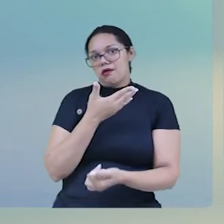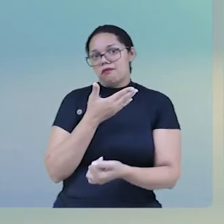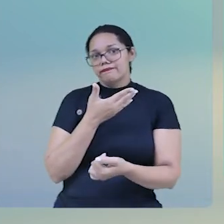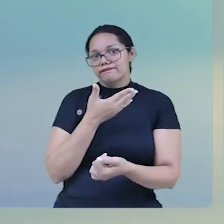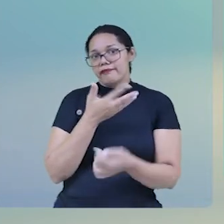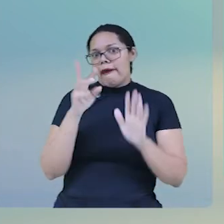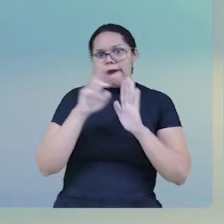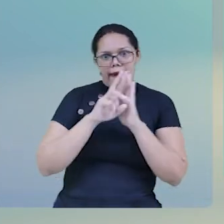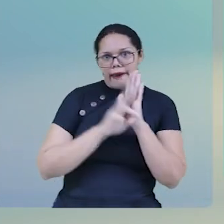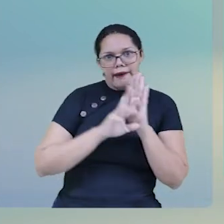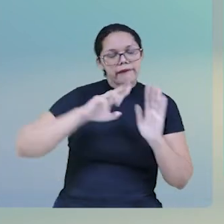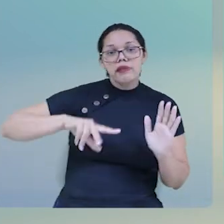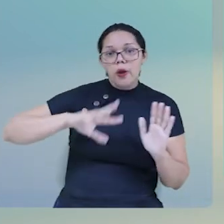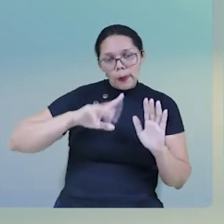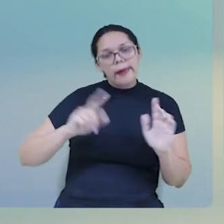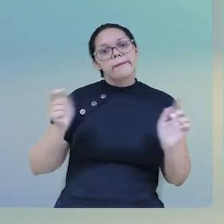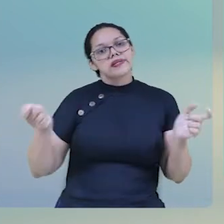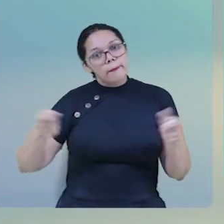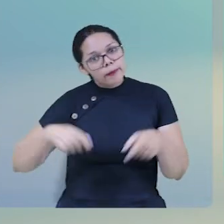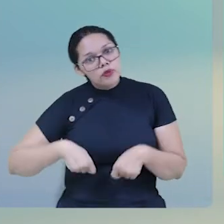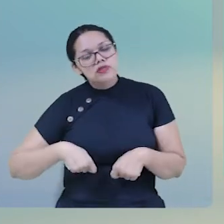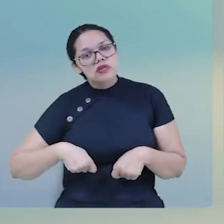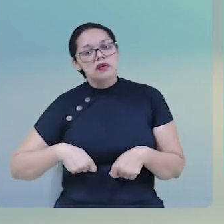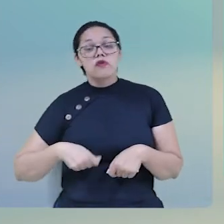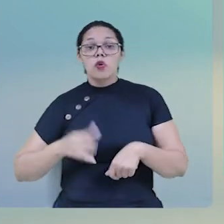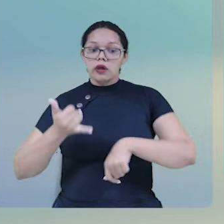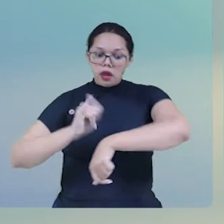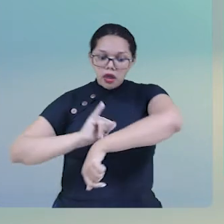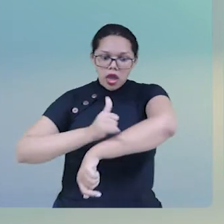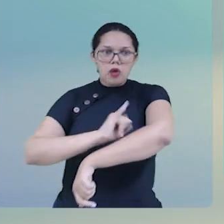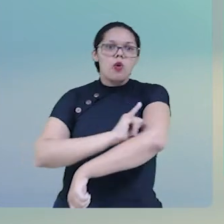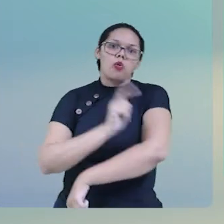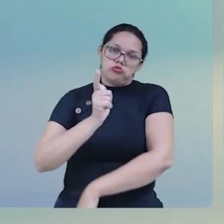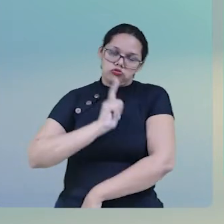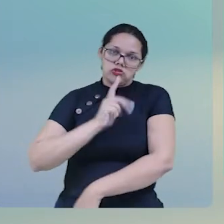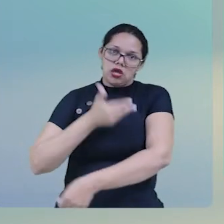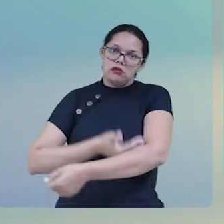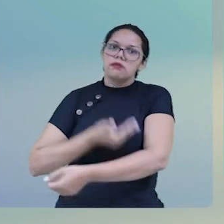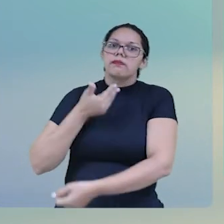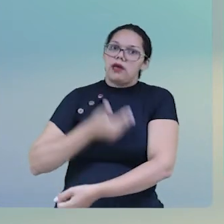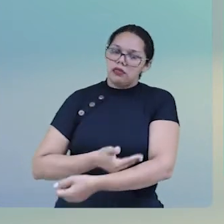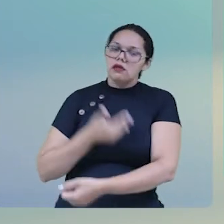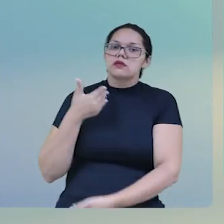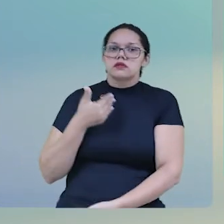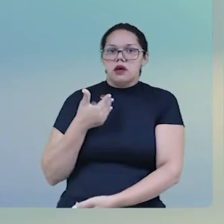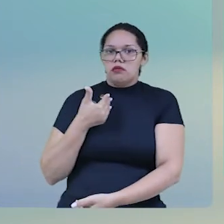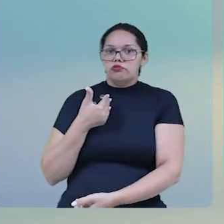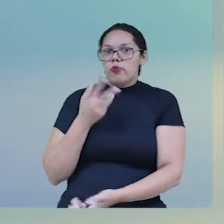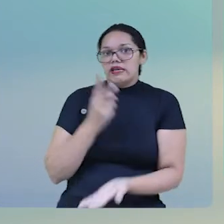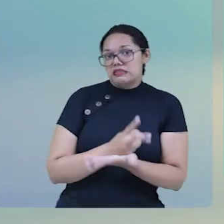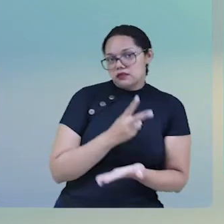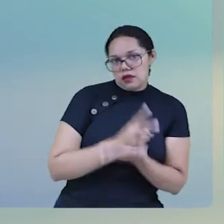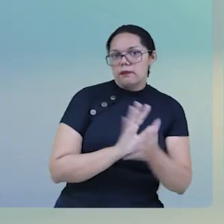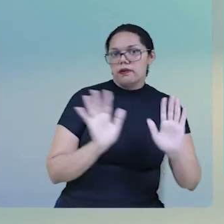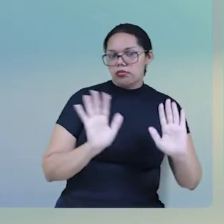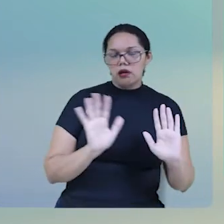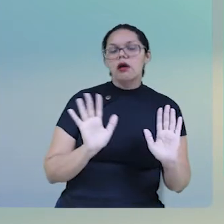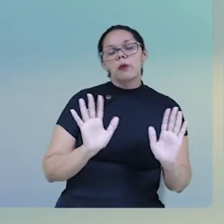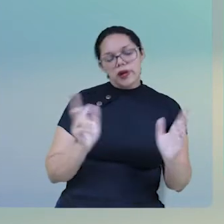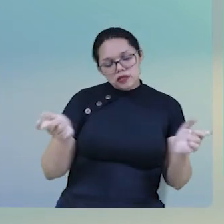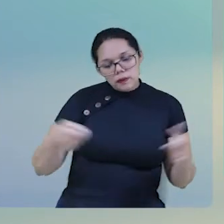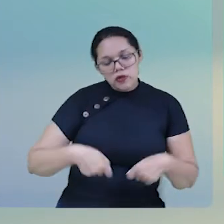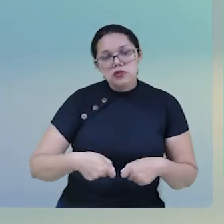Geralmente, quem é obeso tem hipertensão. Estou falando geralmente, também isso não é regra.